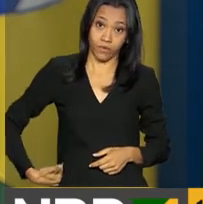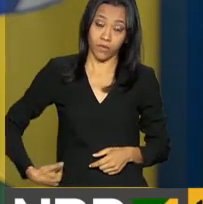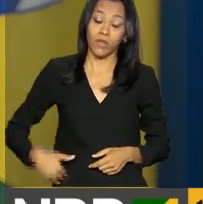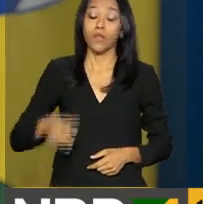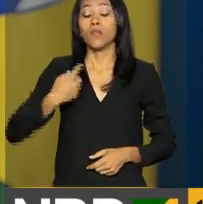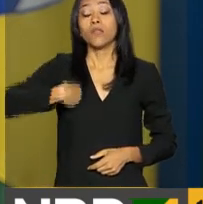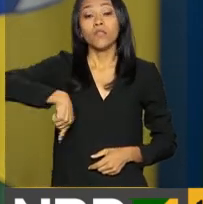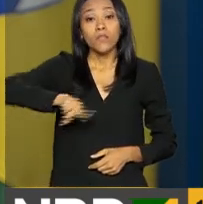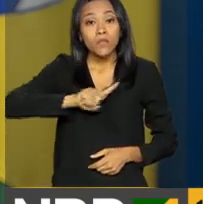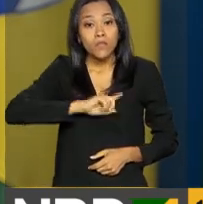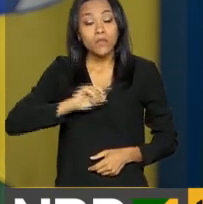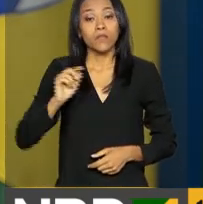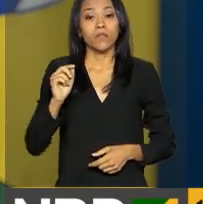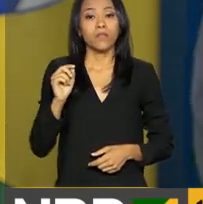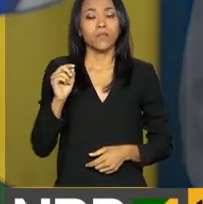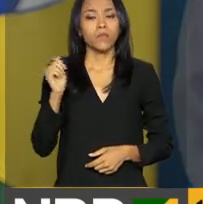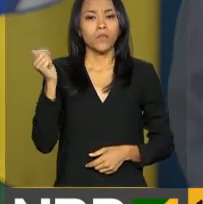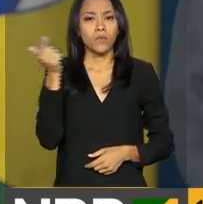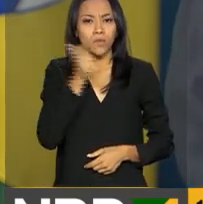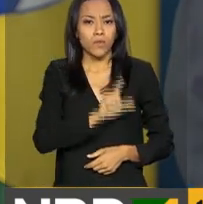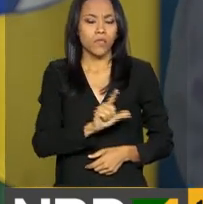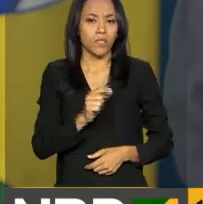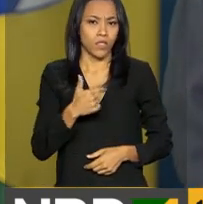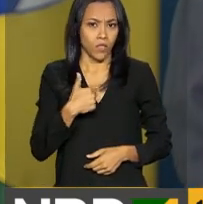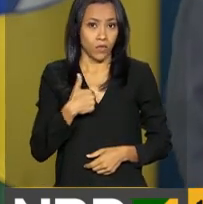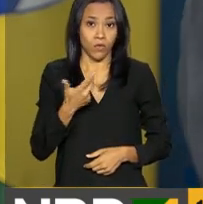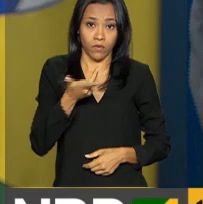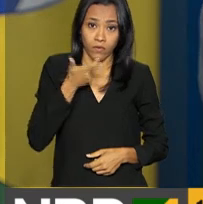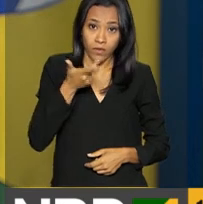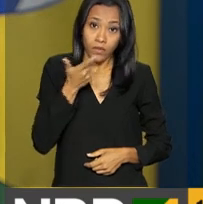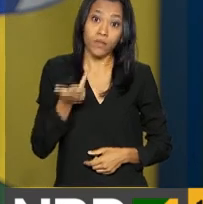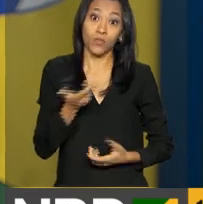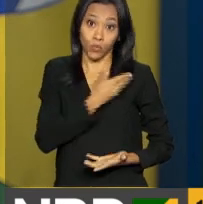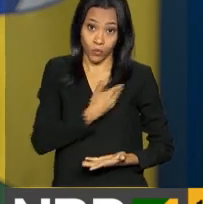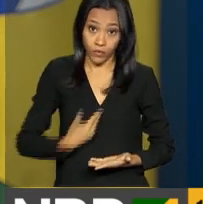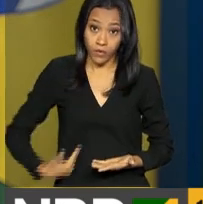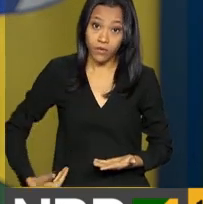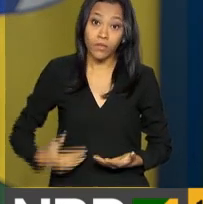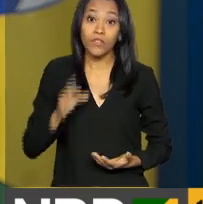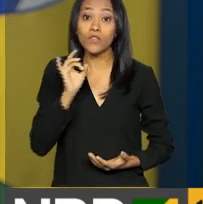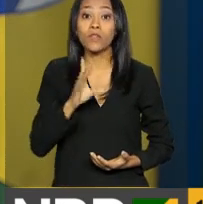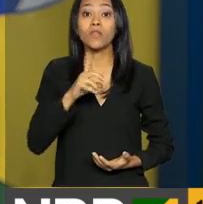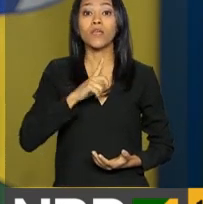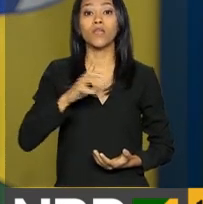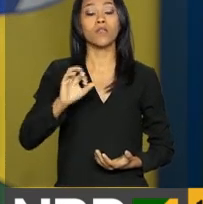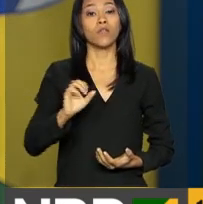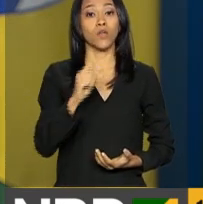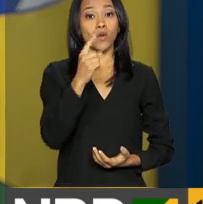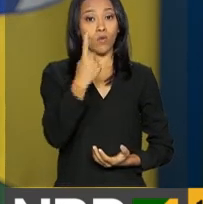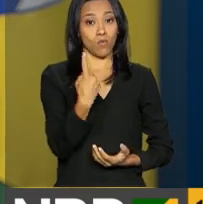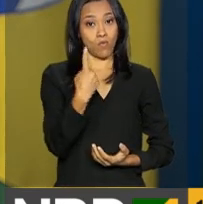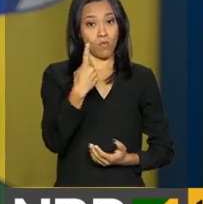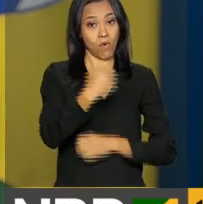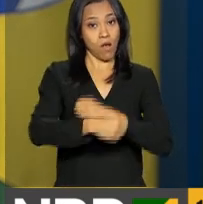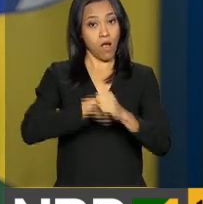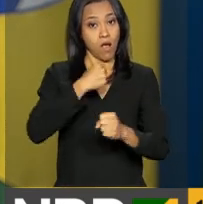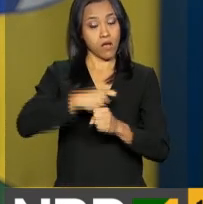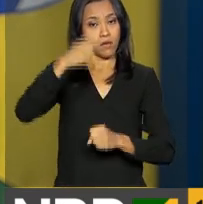sendo capazes, e olha, eu estou falando de um governo que tem um ano e meio. Não estou falando, Paulo, de um governo que